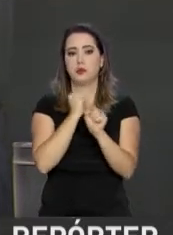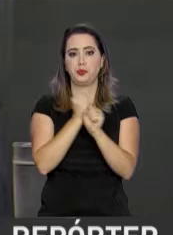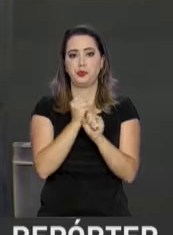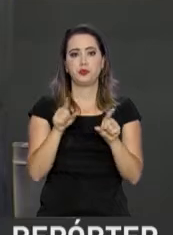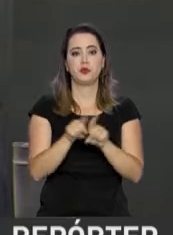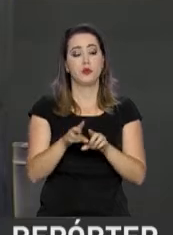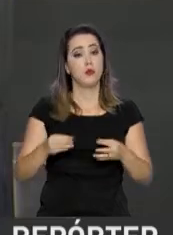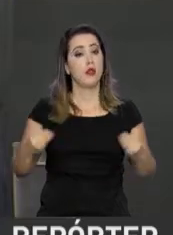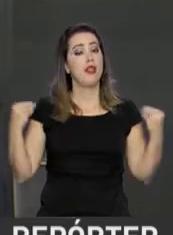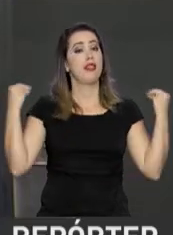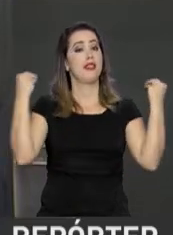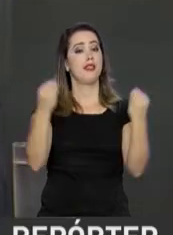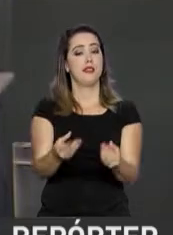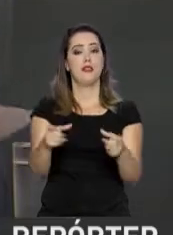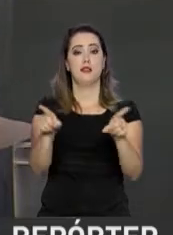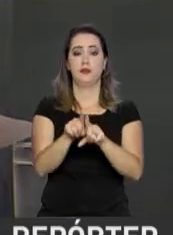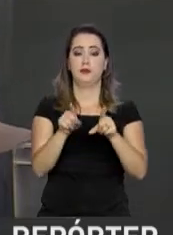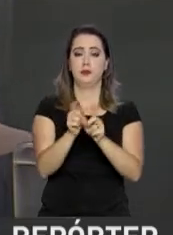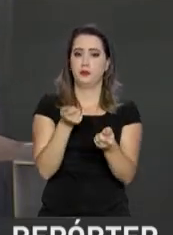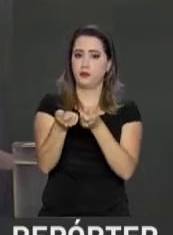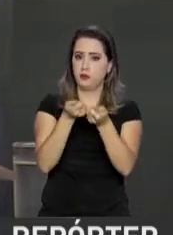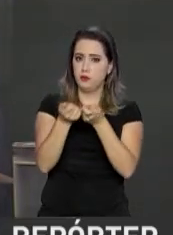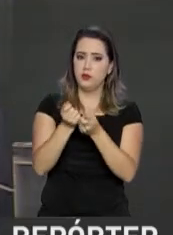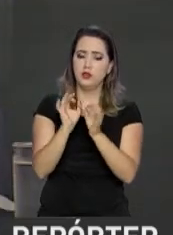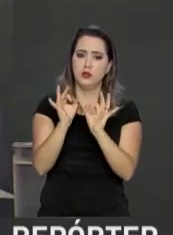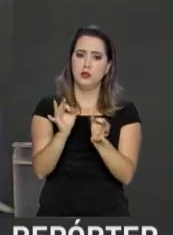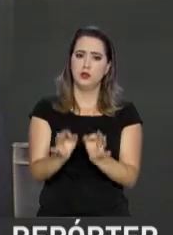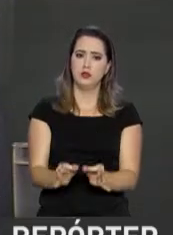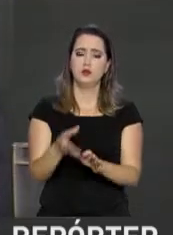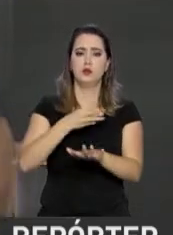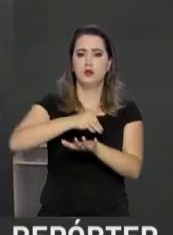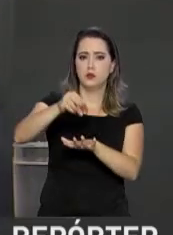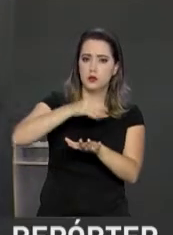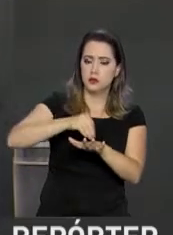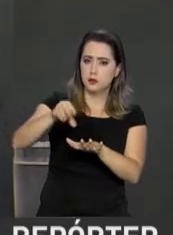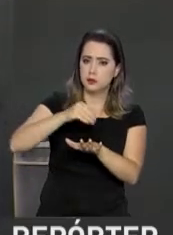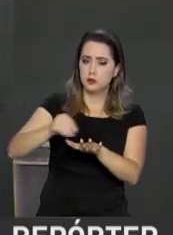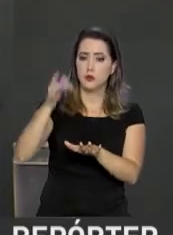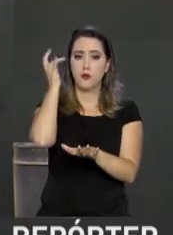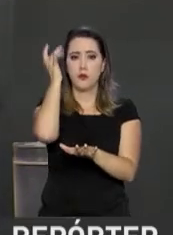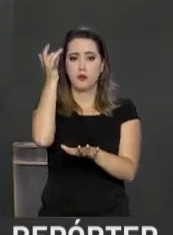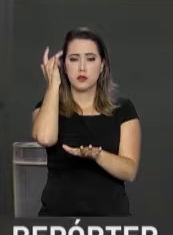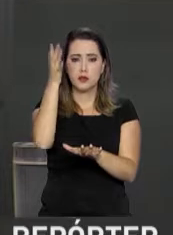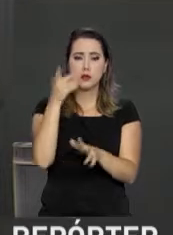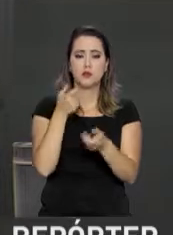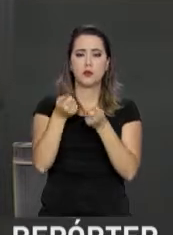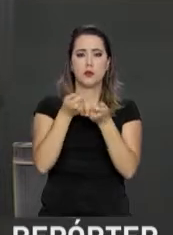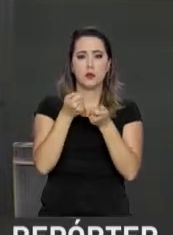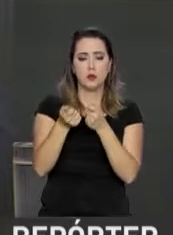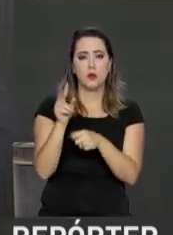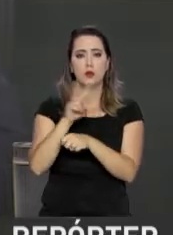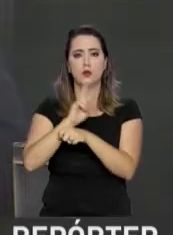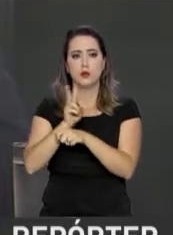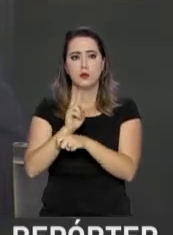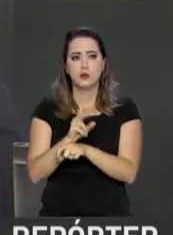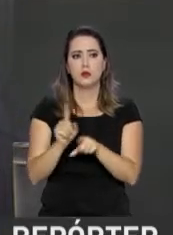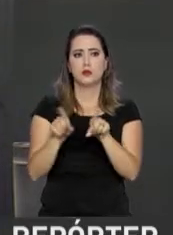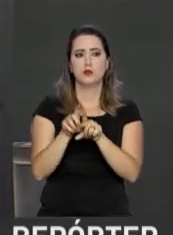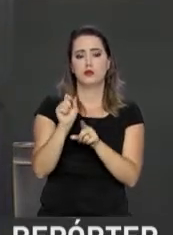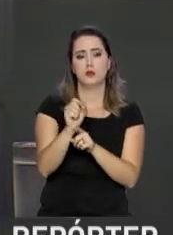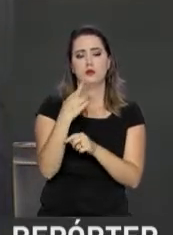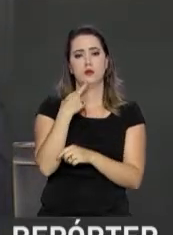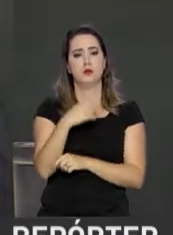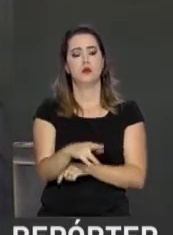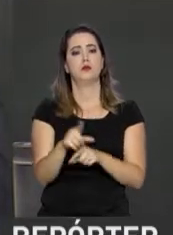conhecer aos longos de controle uma base consolidada de informações facilitando o monitoramento ea fiscalização o